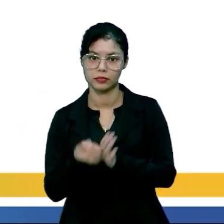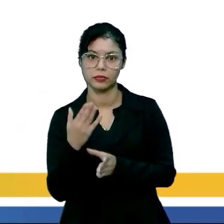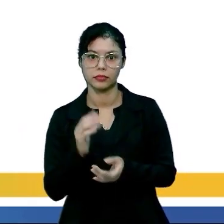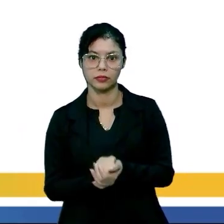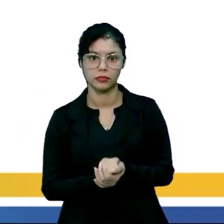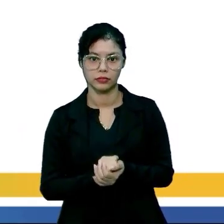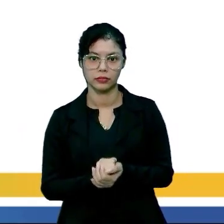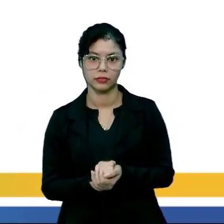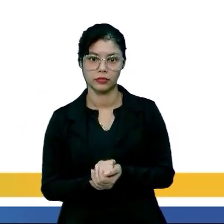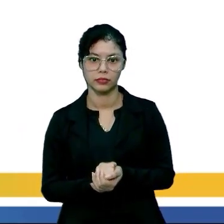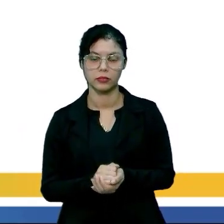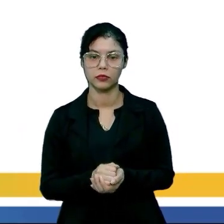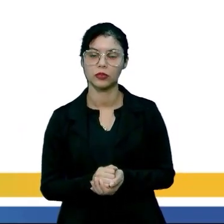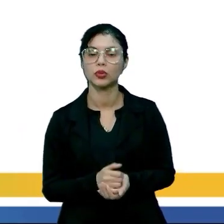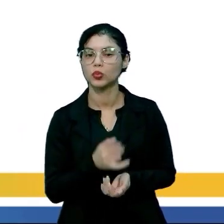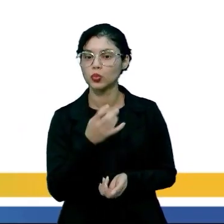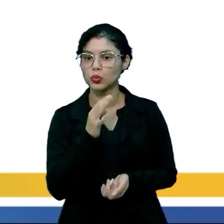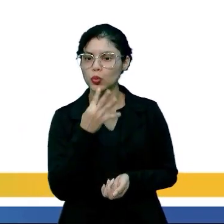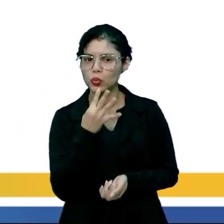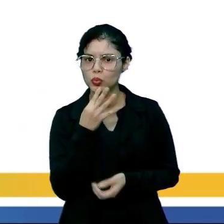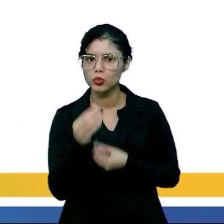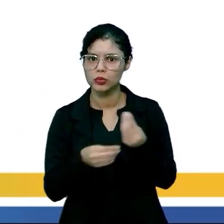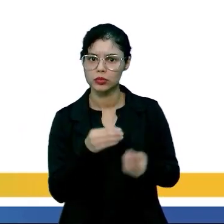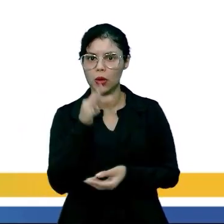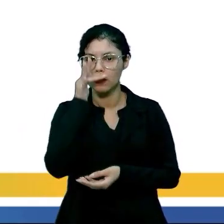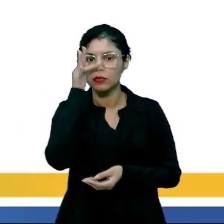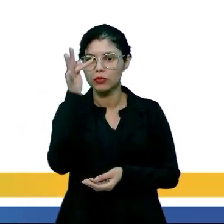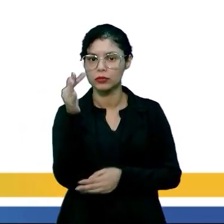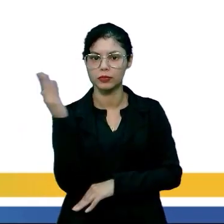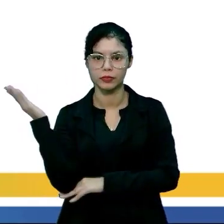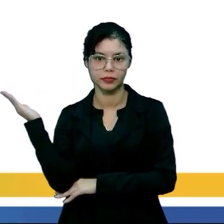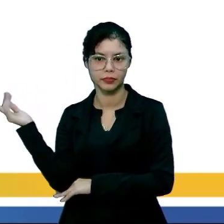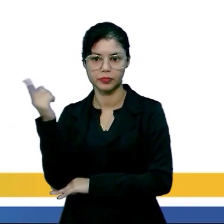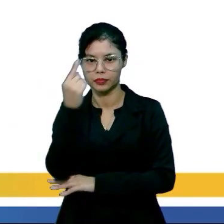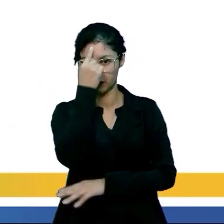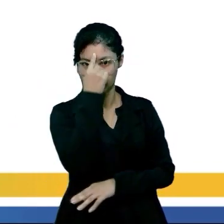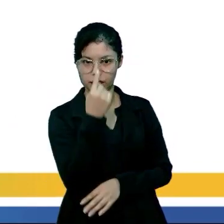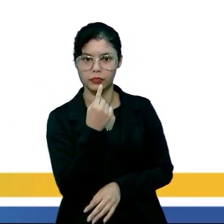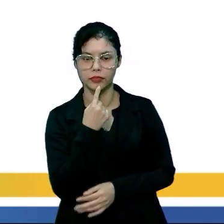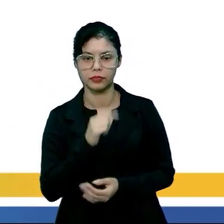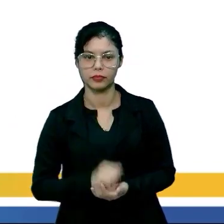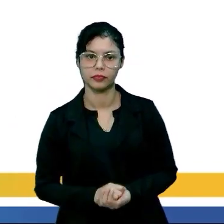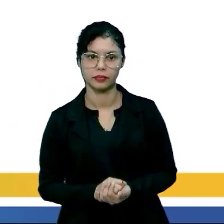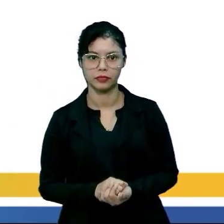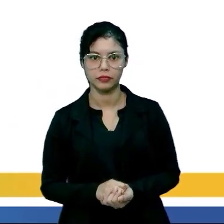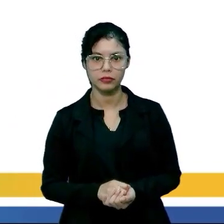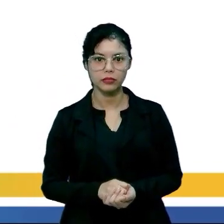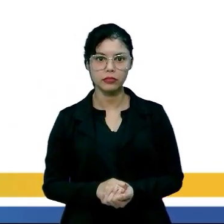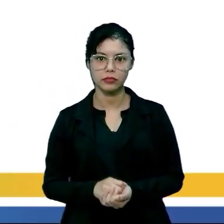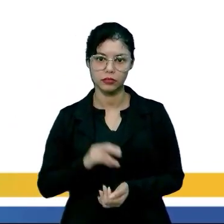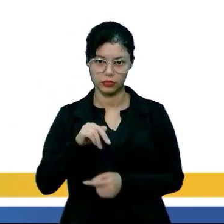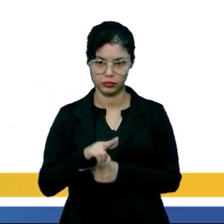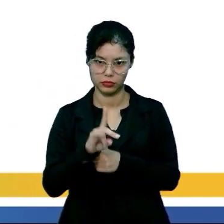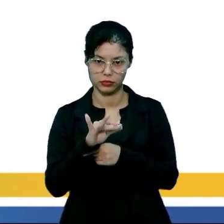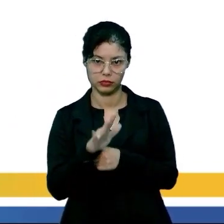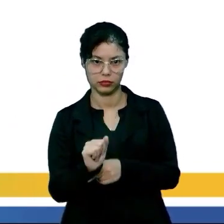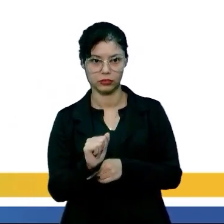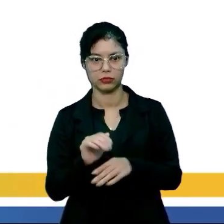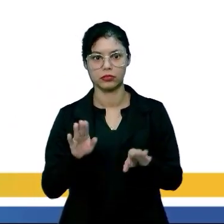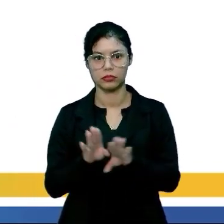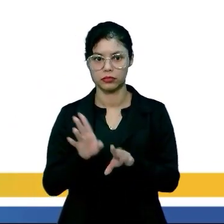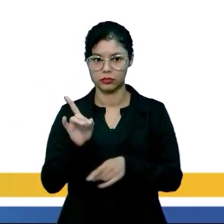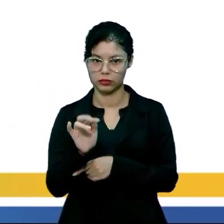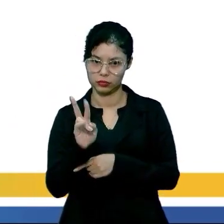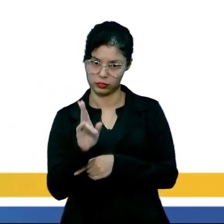pessoal, é conhecida como estrobilo, né? É a flor dele. Olha aqui a imagem. A flor dele, como é que ele é? Eles podem ser monóicas ou